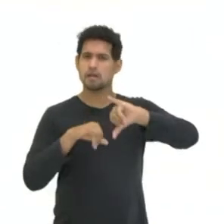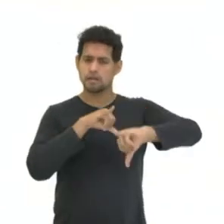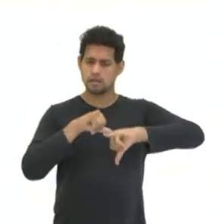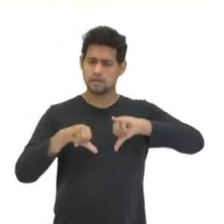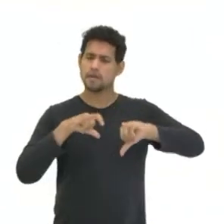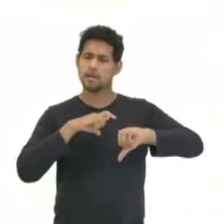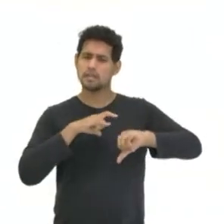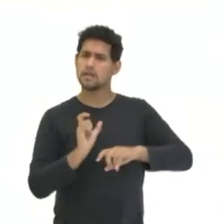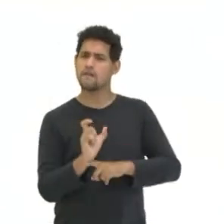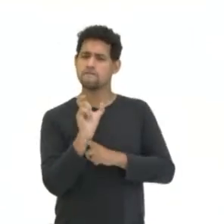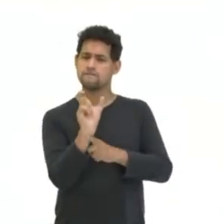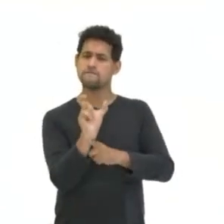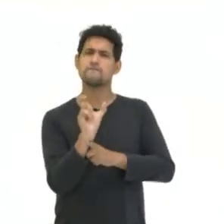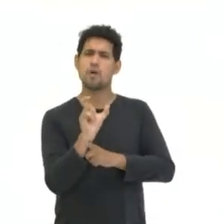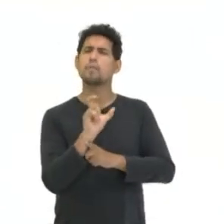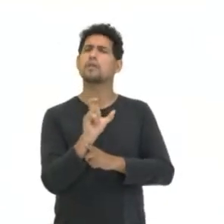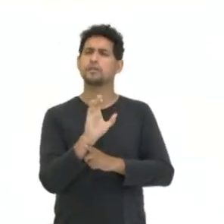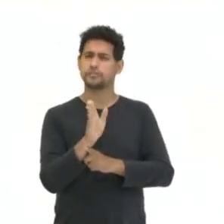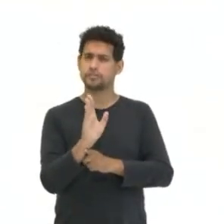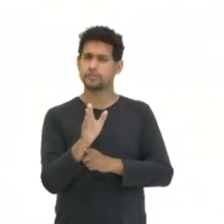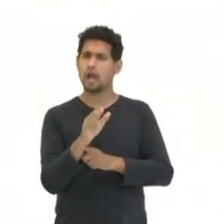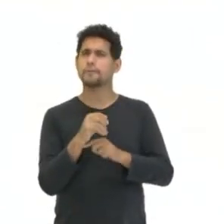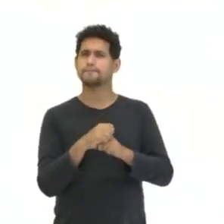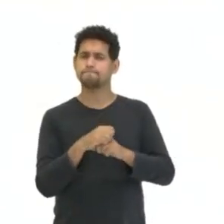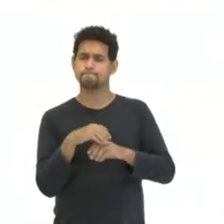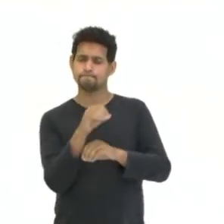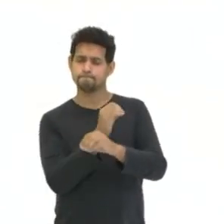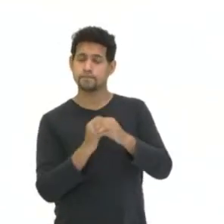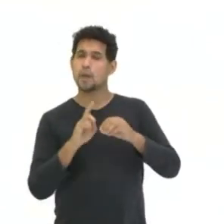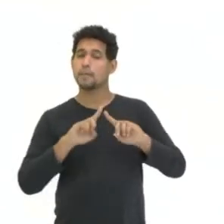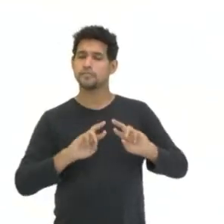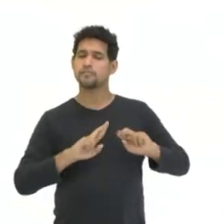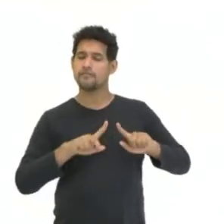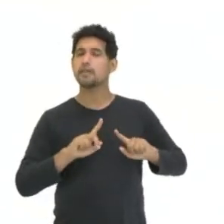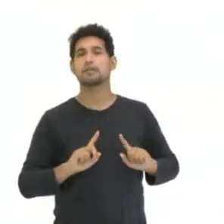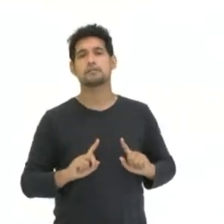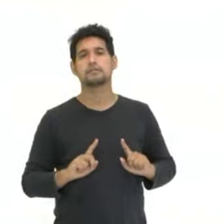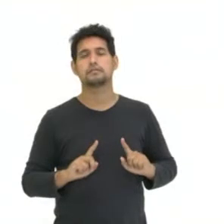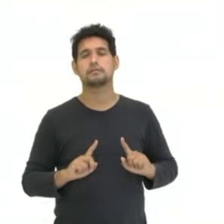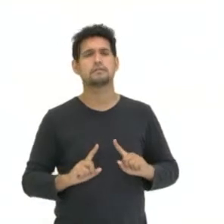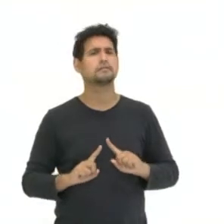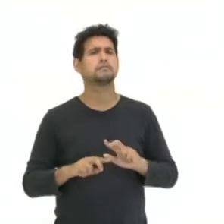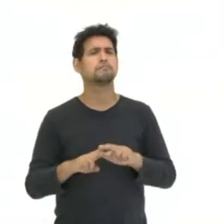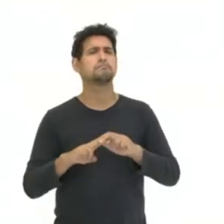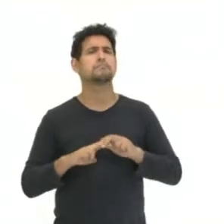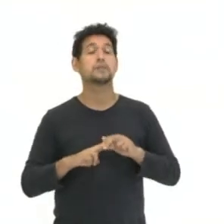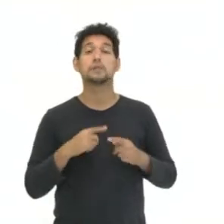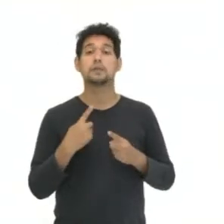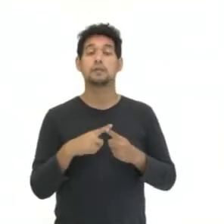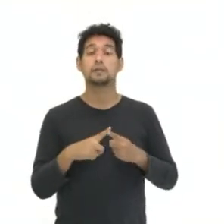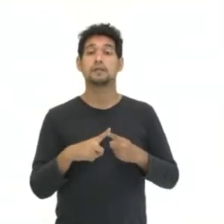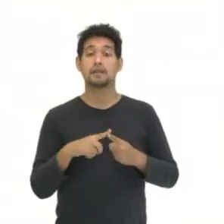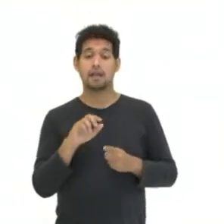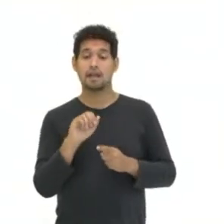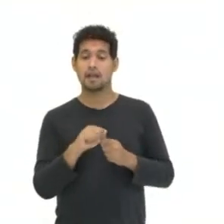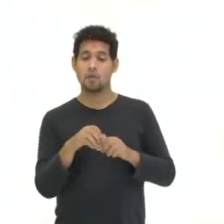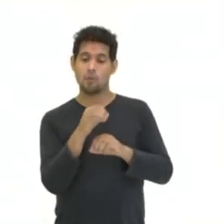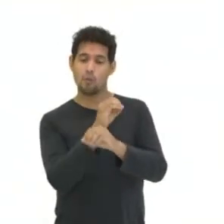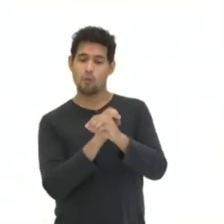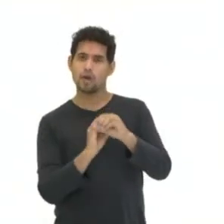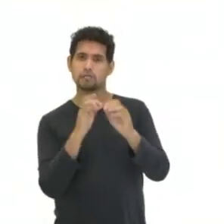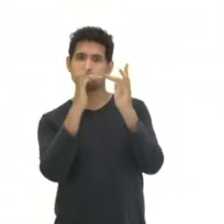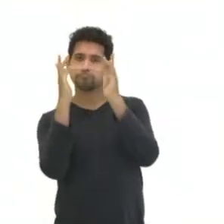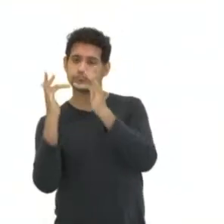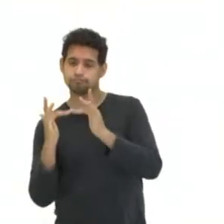mesma fórmula molecular, mas são diferentes. Por quê? Porque os seus átomos